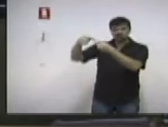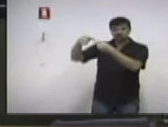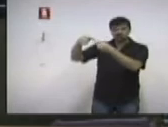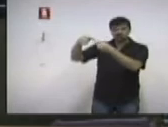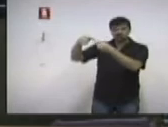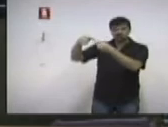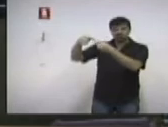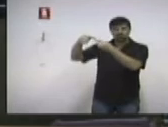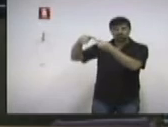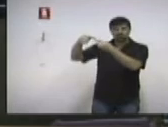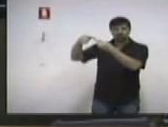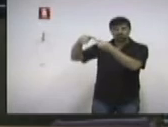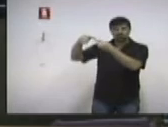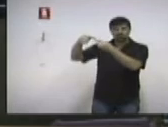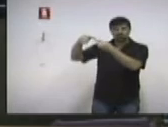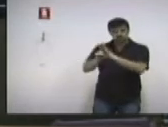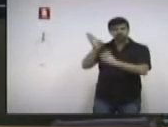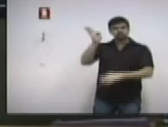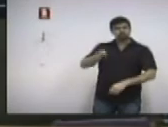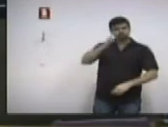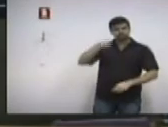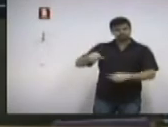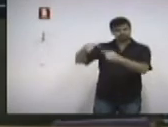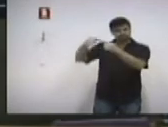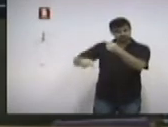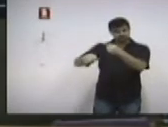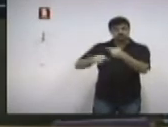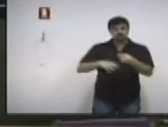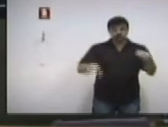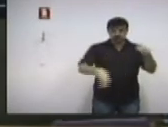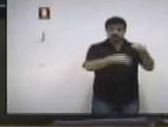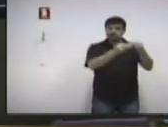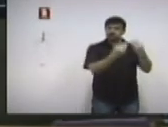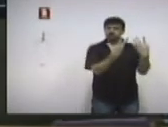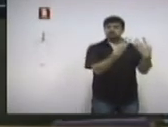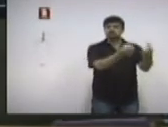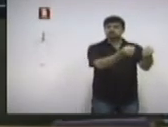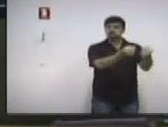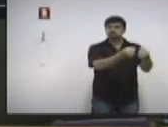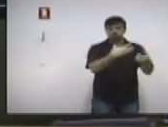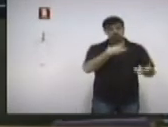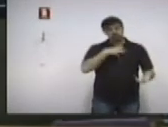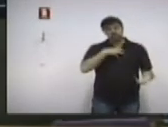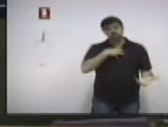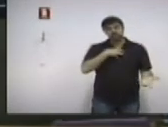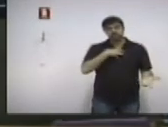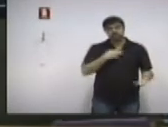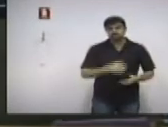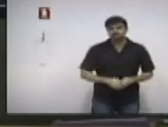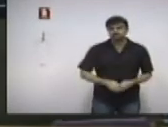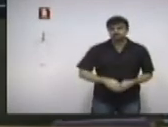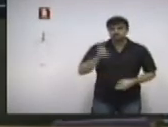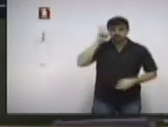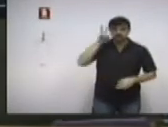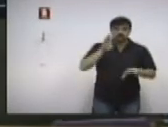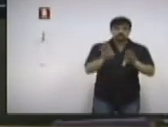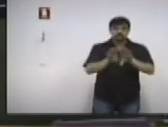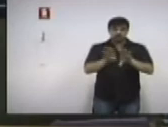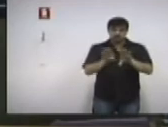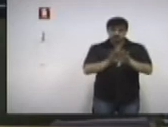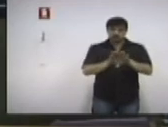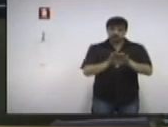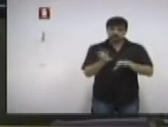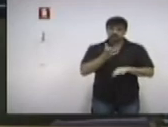continuar e de maneira contrária ao projeto e favoravelmente as emendas e lembro também o seguinte